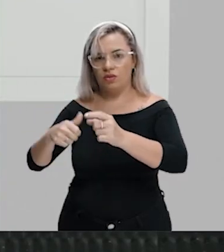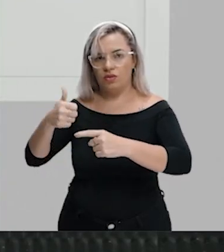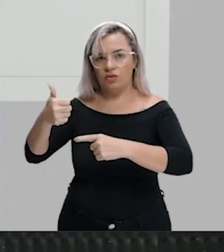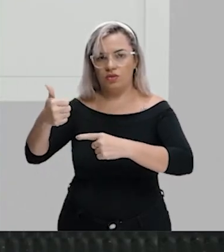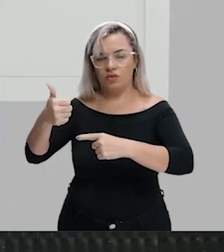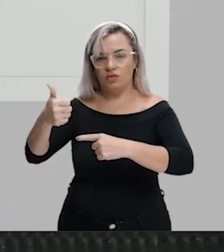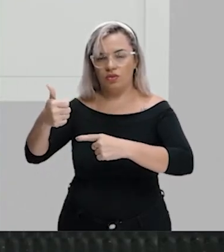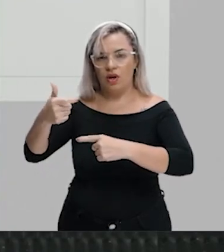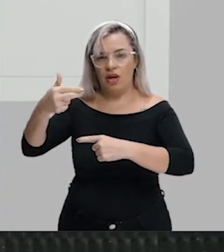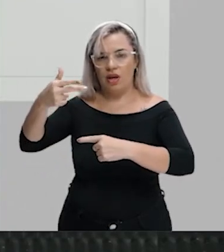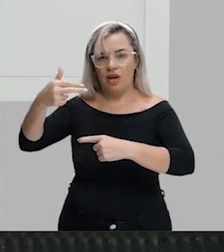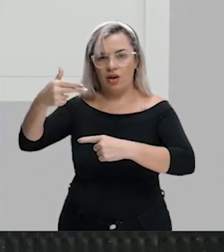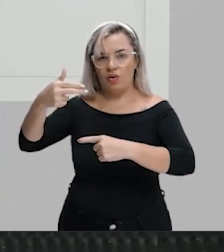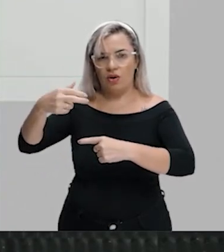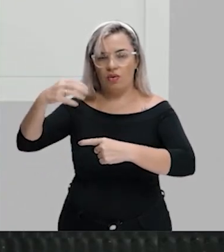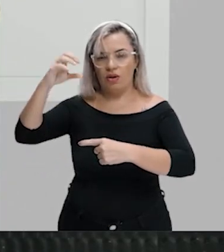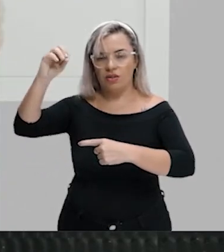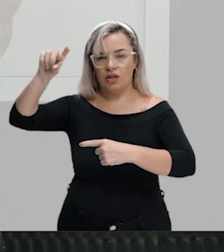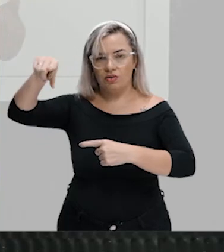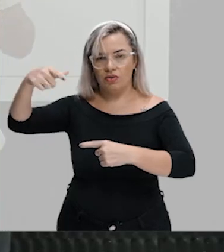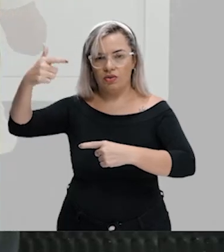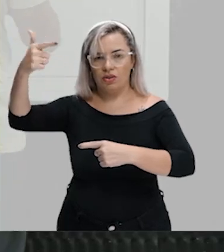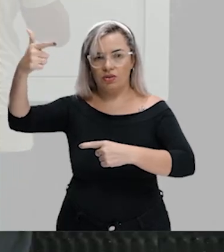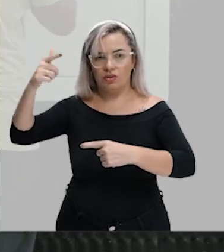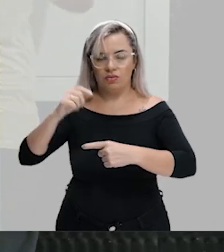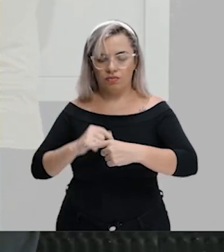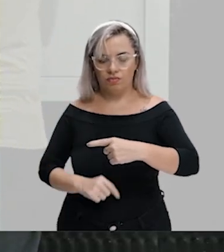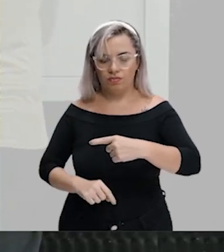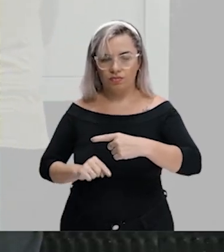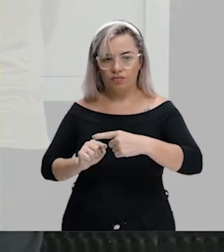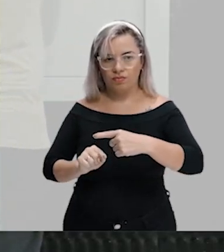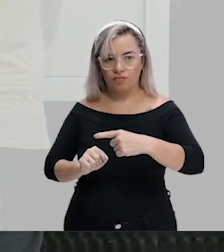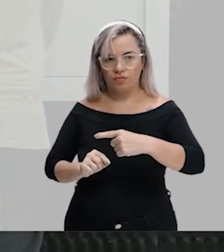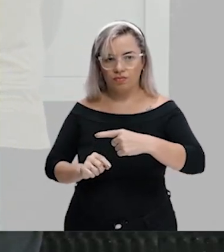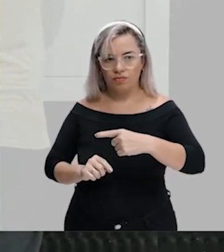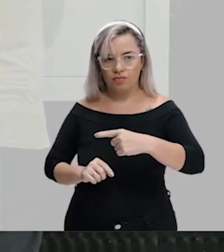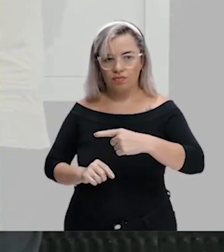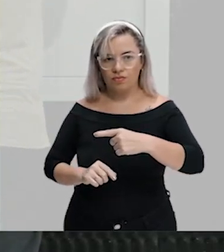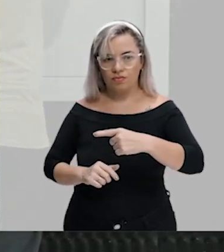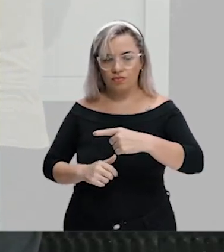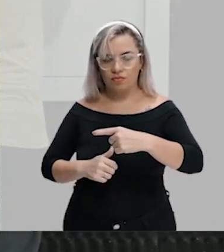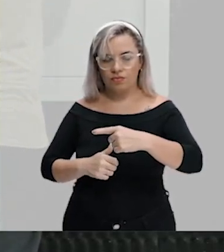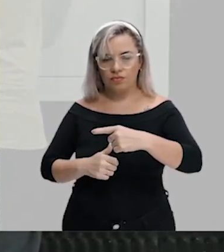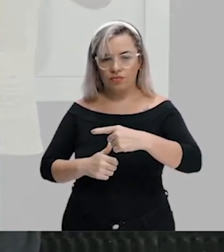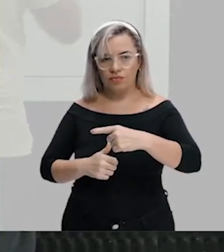ok? Isso sobre 10 elevado a menos 1,